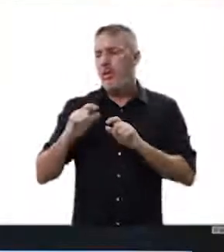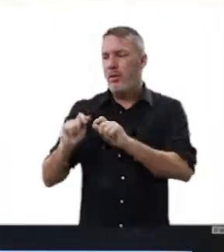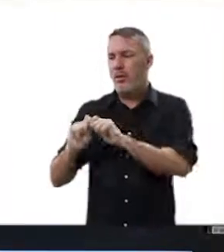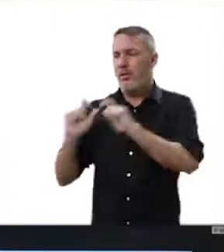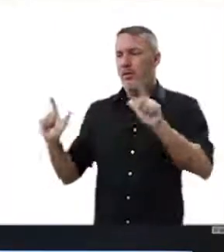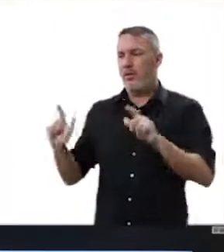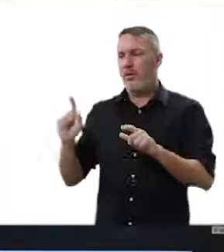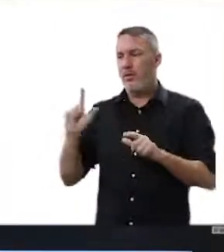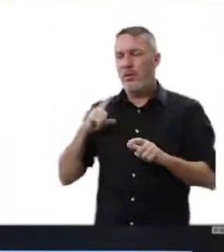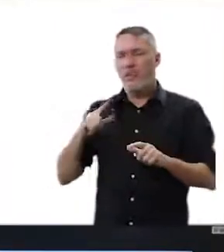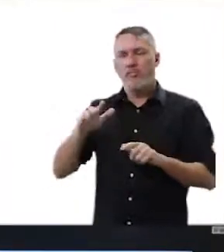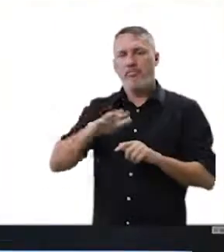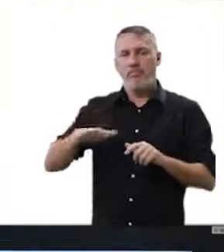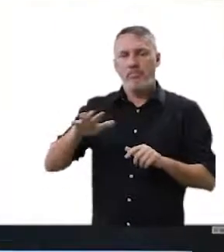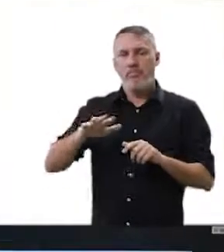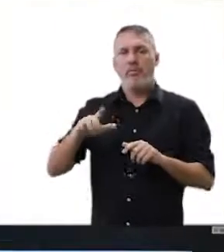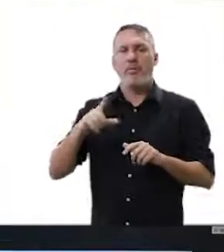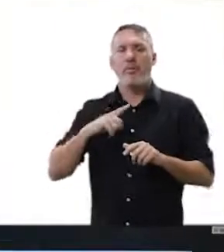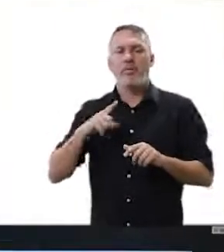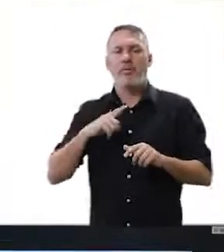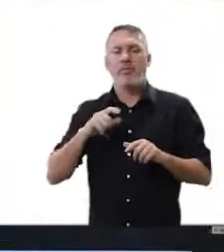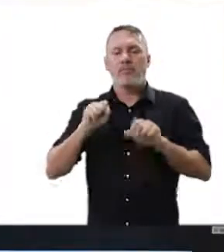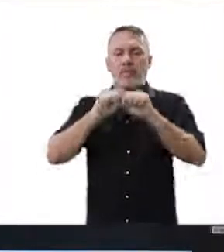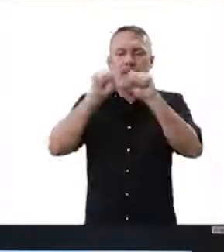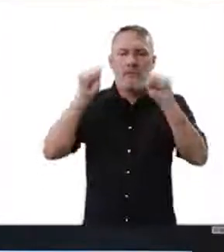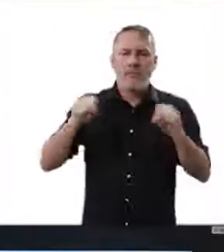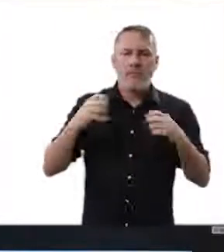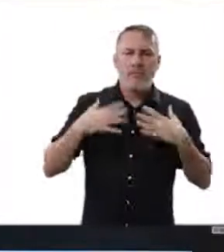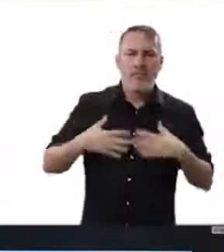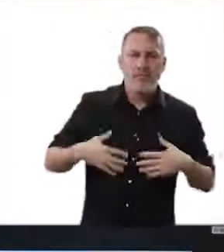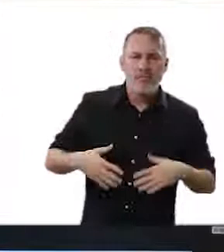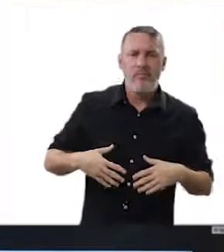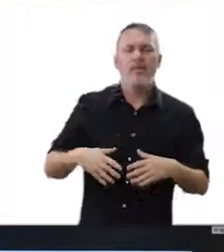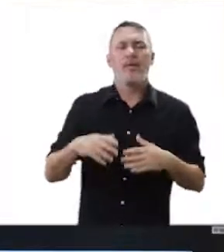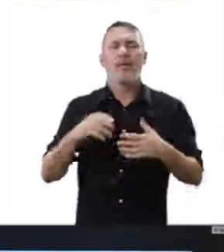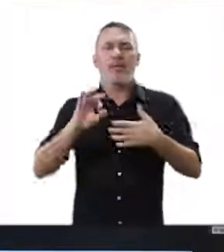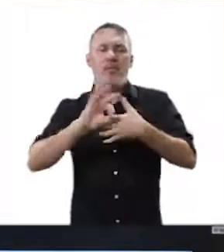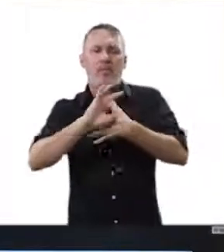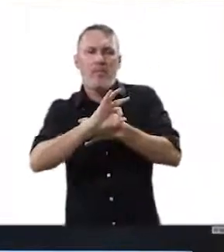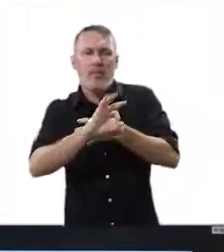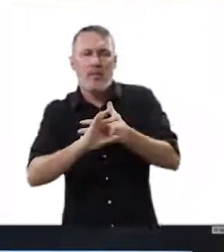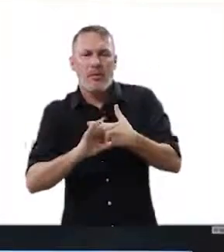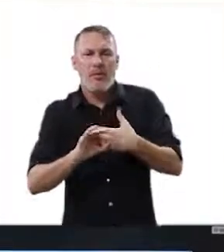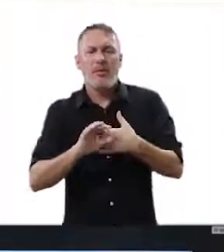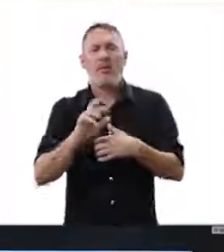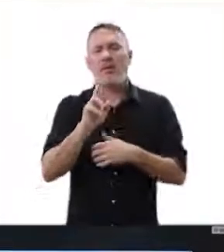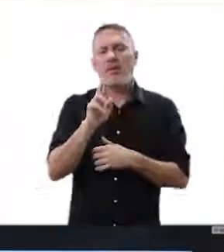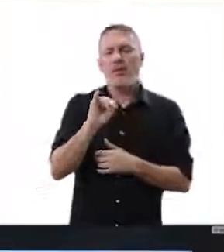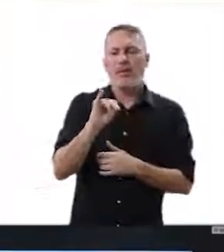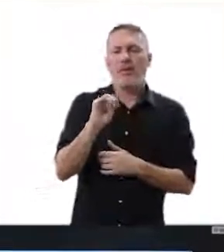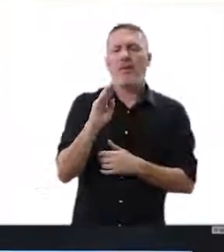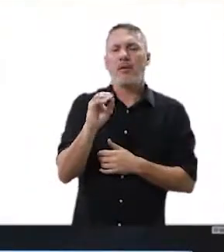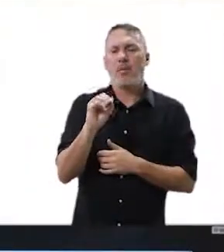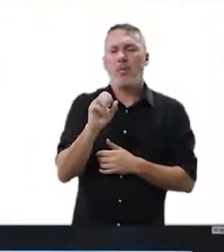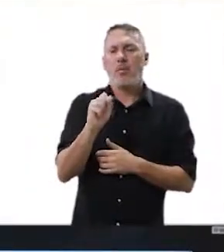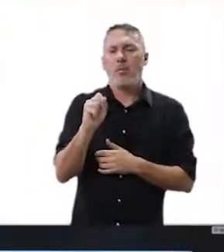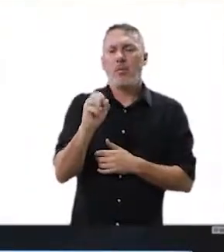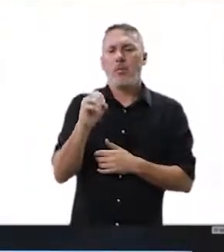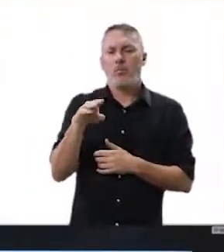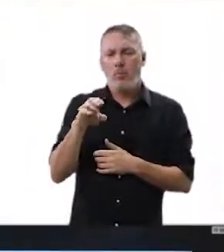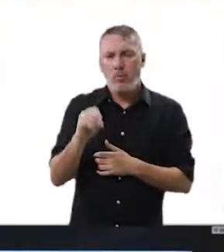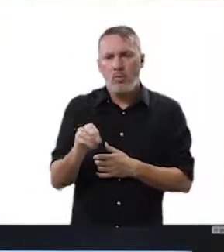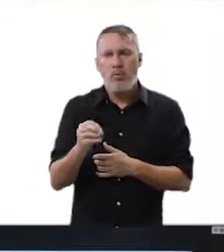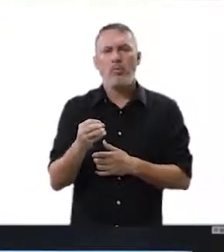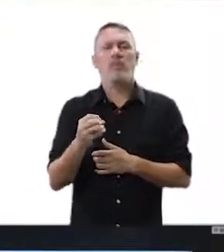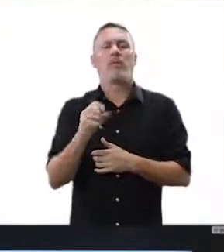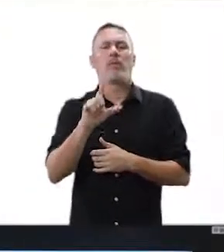inseridas dentro desse citoplasma. Ah, mas Tayane, e essas organelas todas? A gente vai estudar elas na nossa aula seguinte